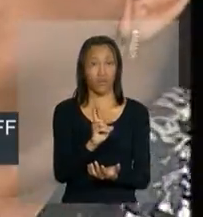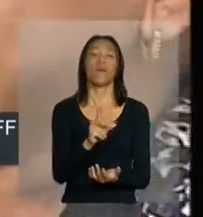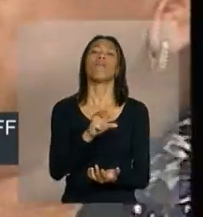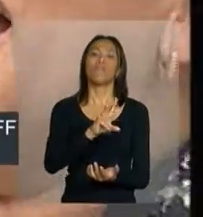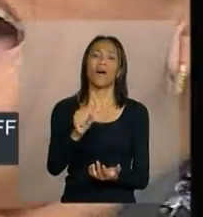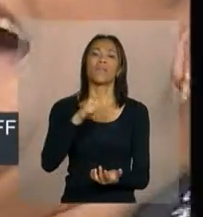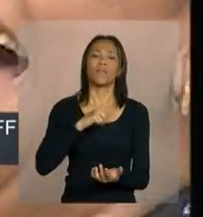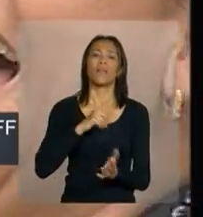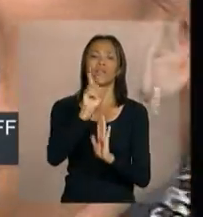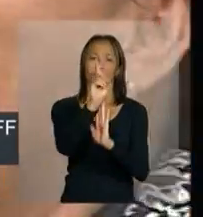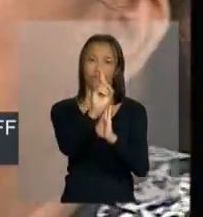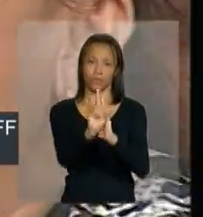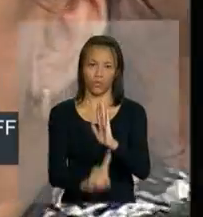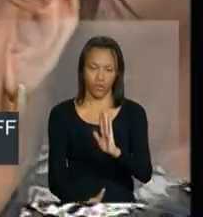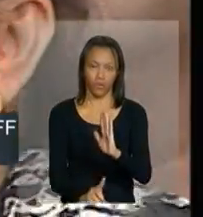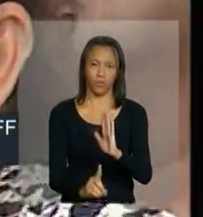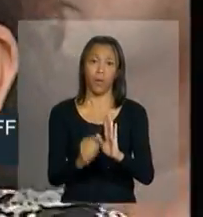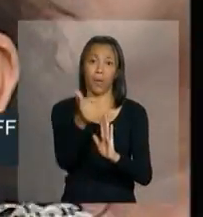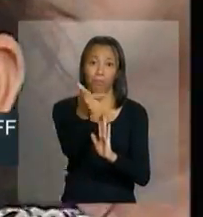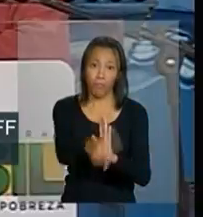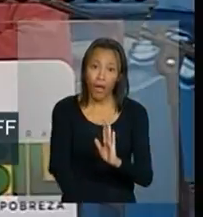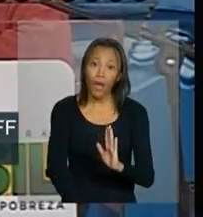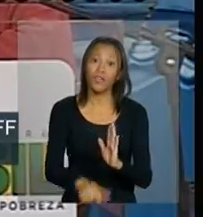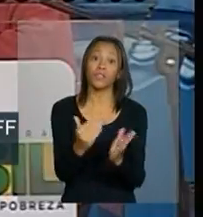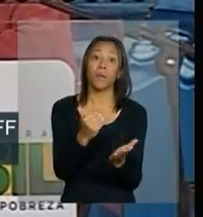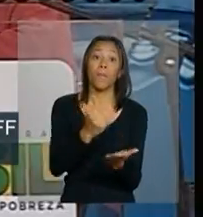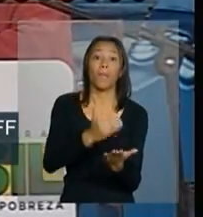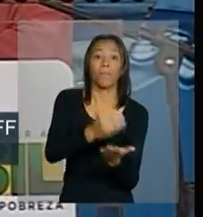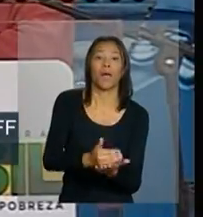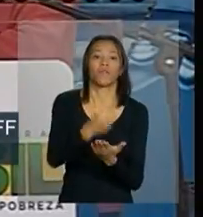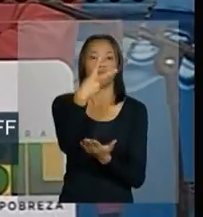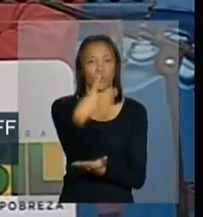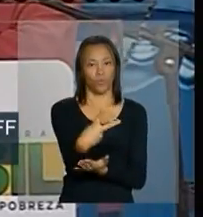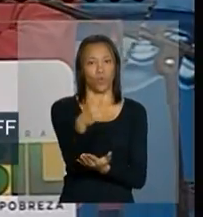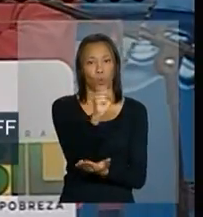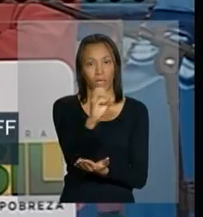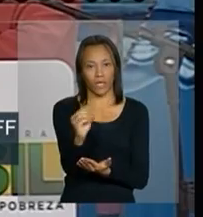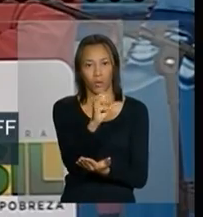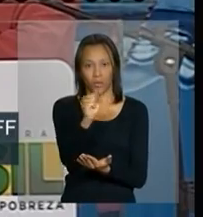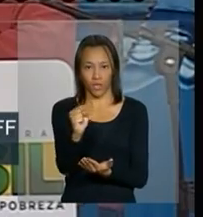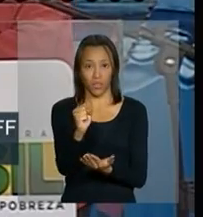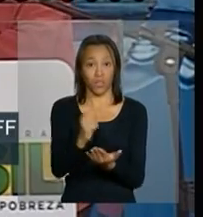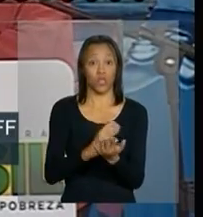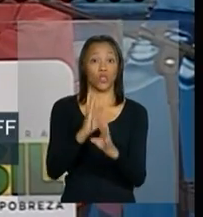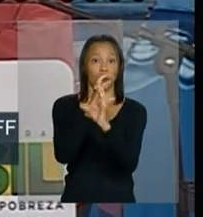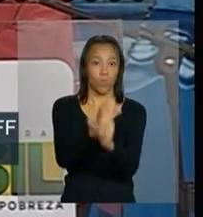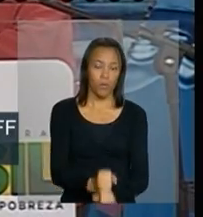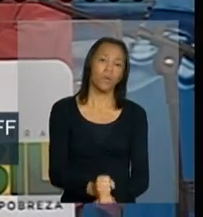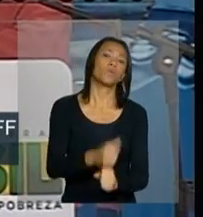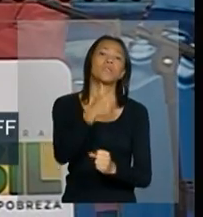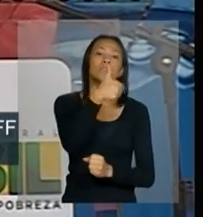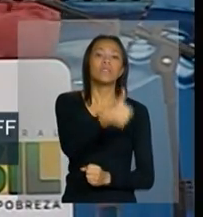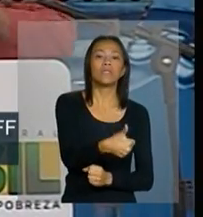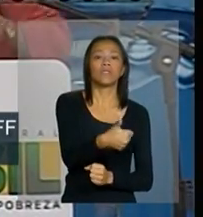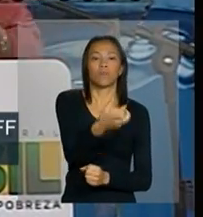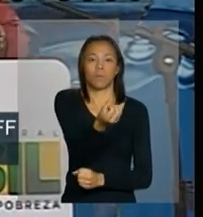terá direito a mais 2 parcelas de 80, totalizando 160.